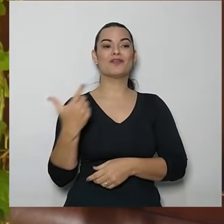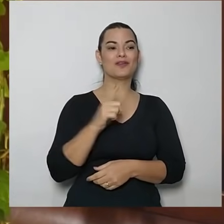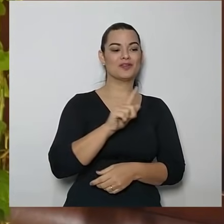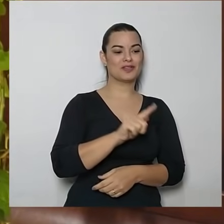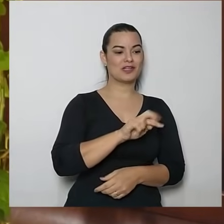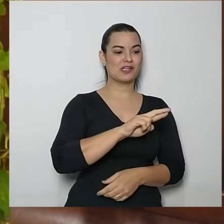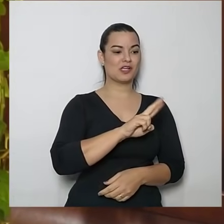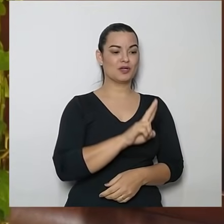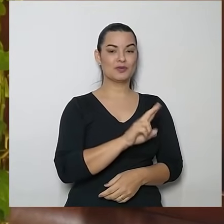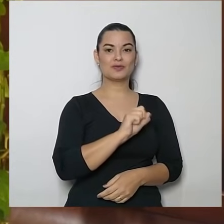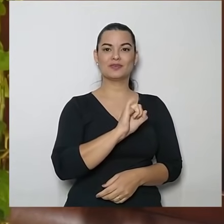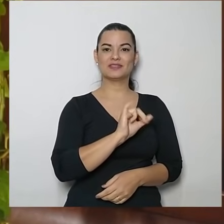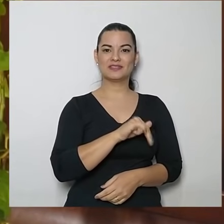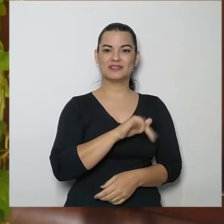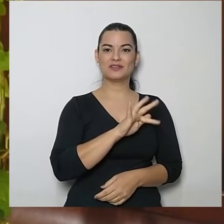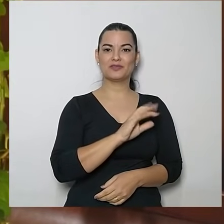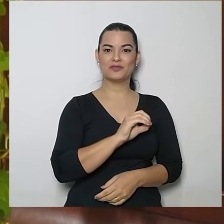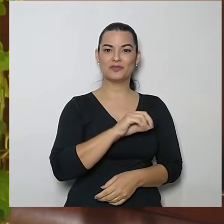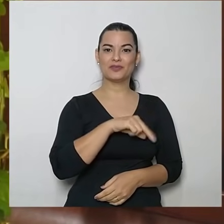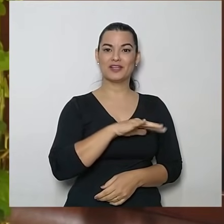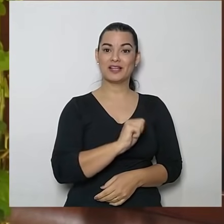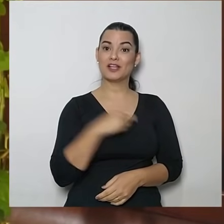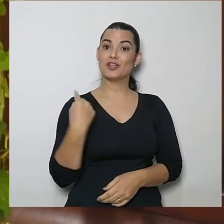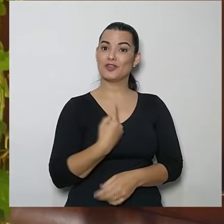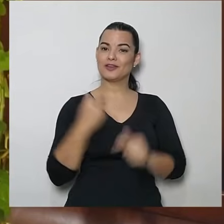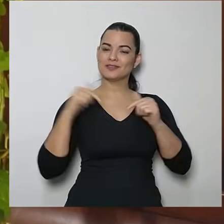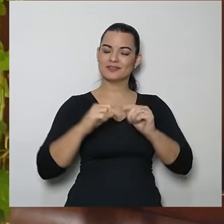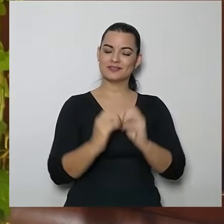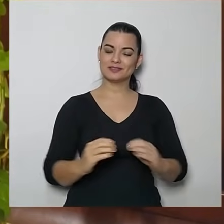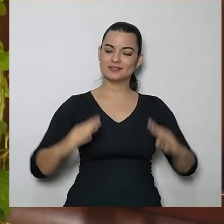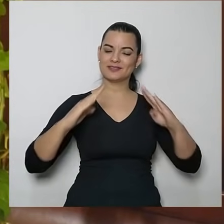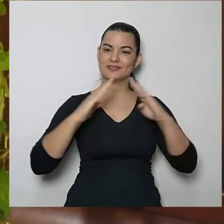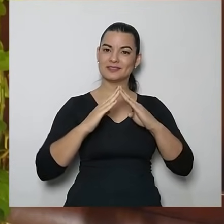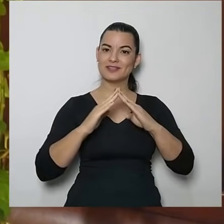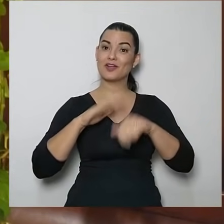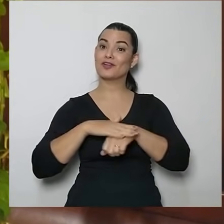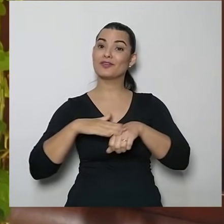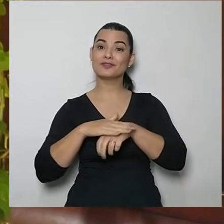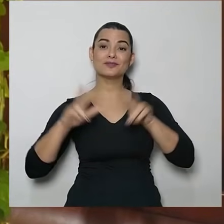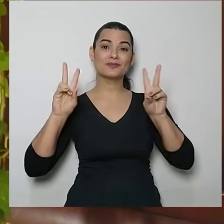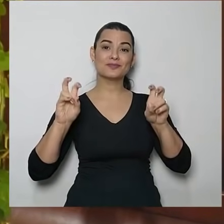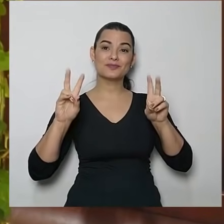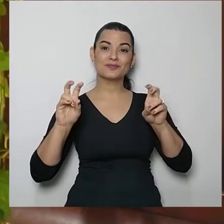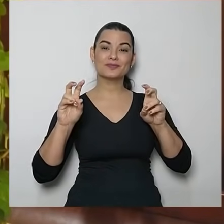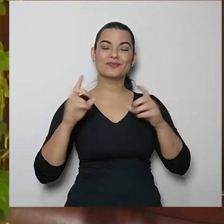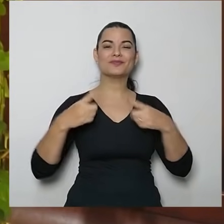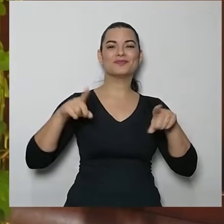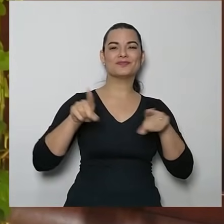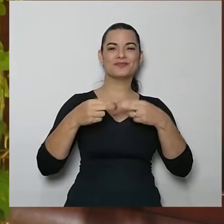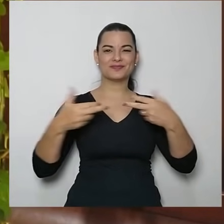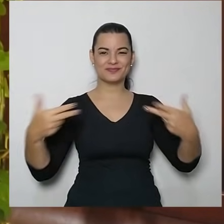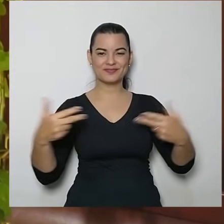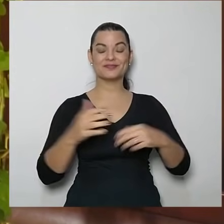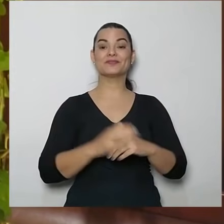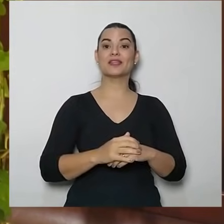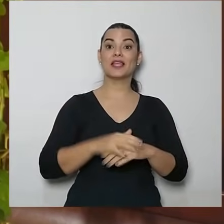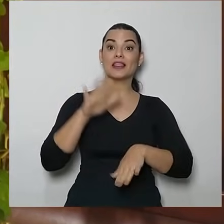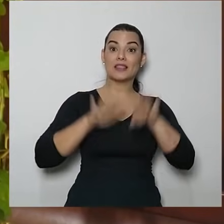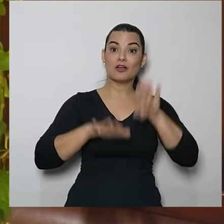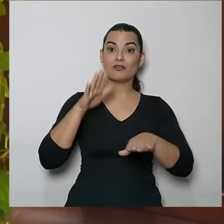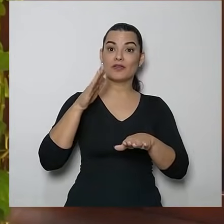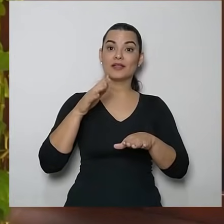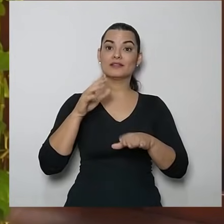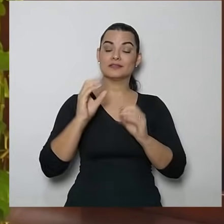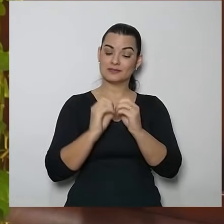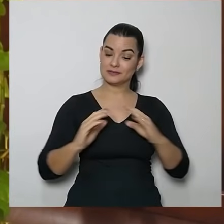de Música, aqui no Saberes em Casa, esse espaço em que conversamos sobre o mundo mágico dos sons. Você deve ter visto em todas as aulas